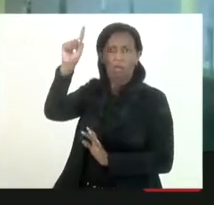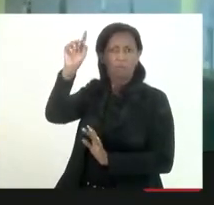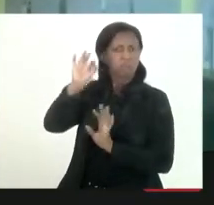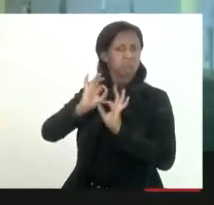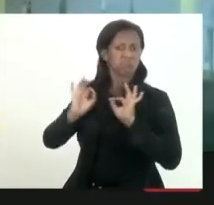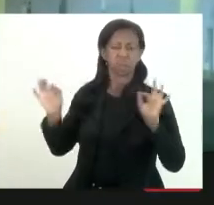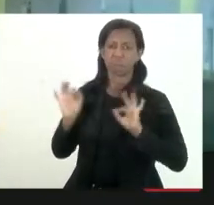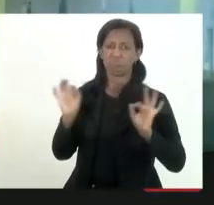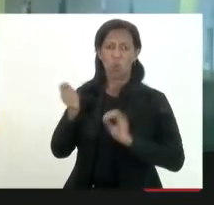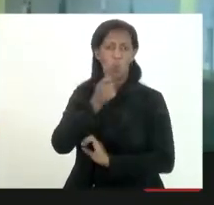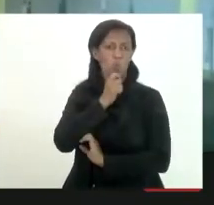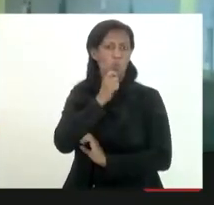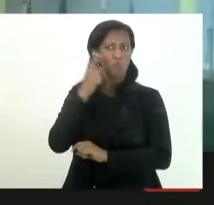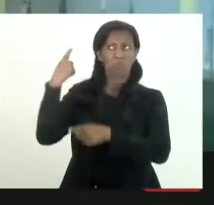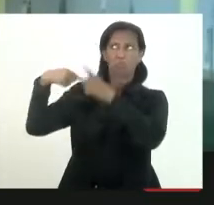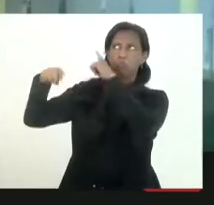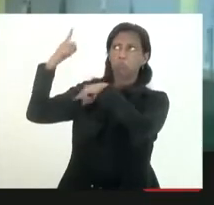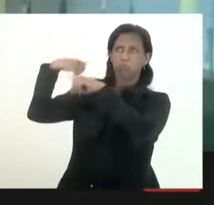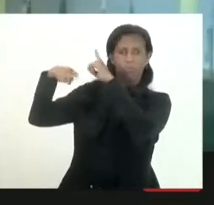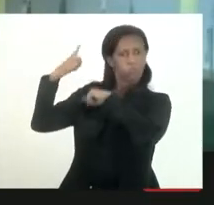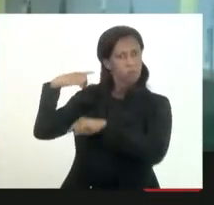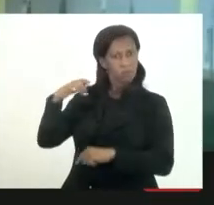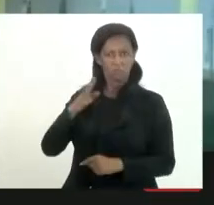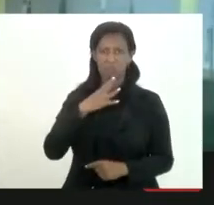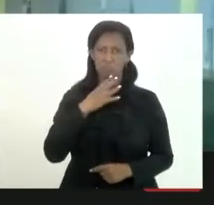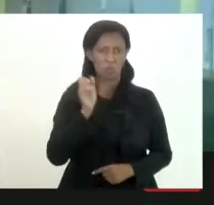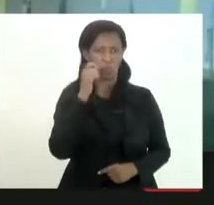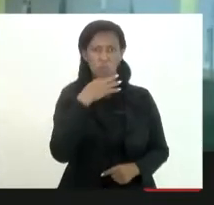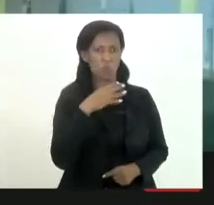conceito filosófico dos meus ancestrais.